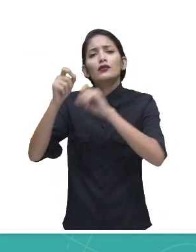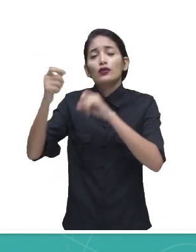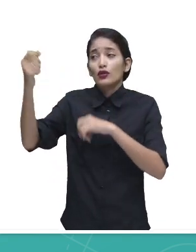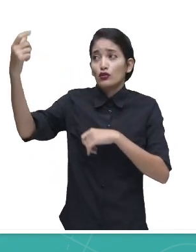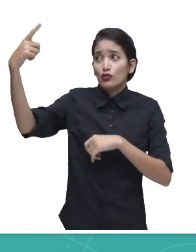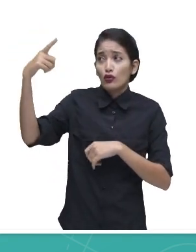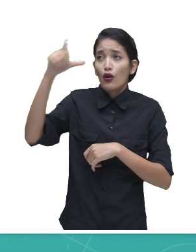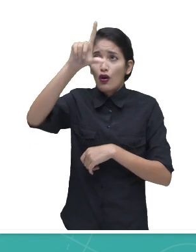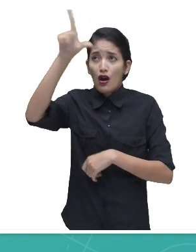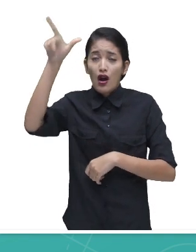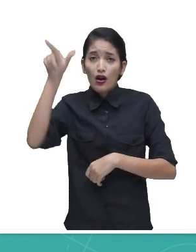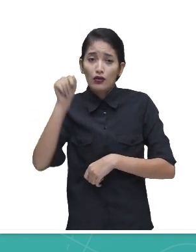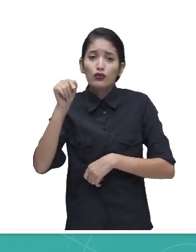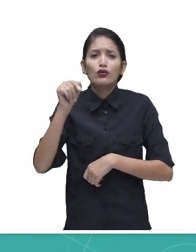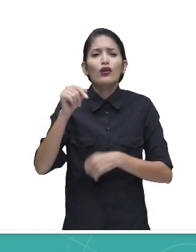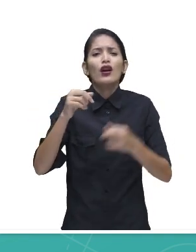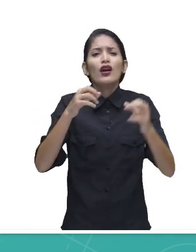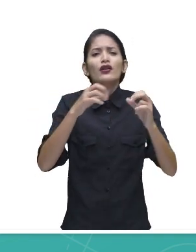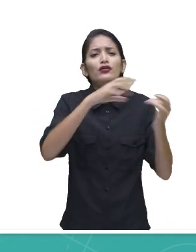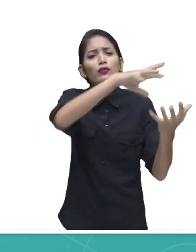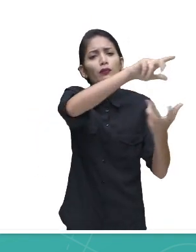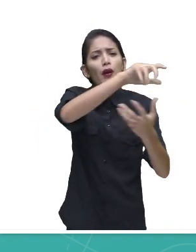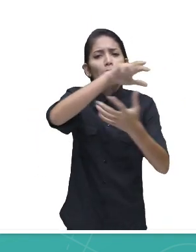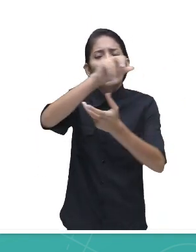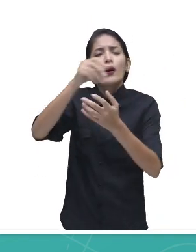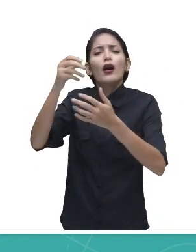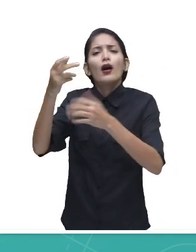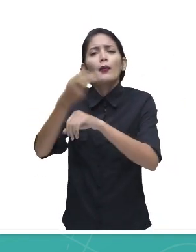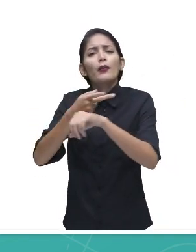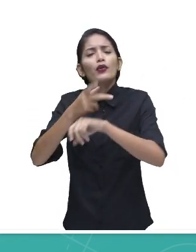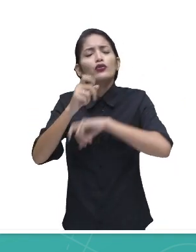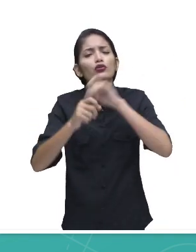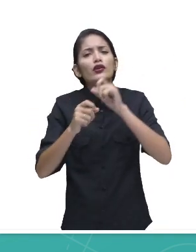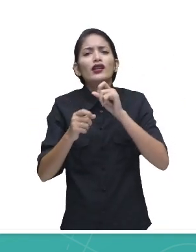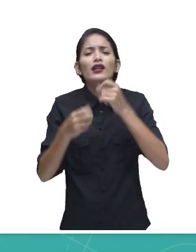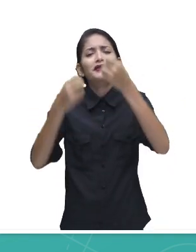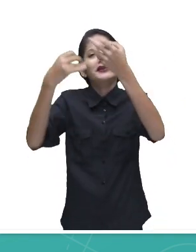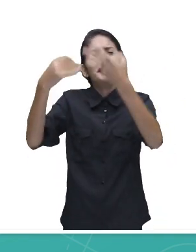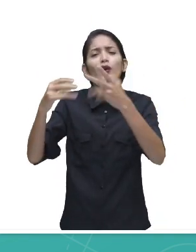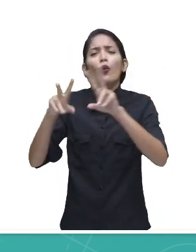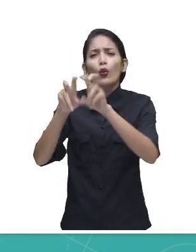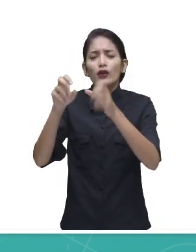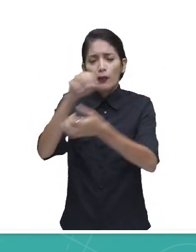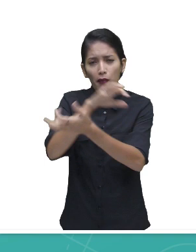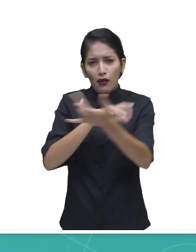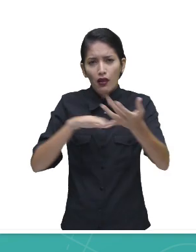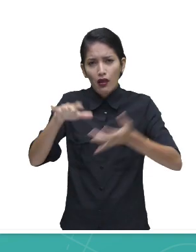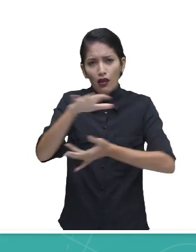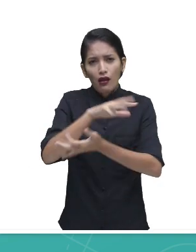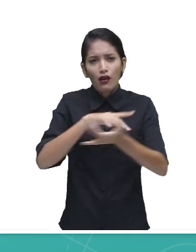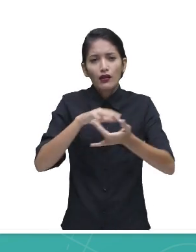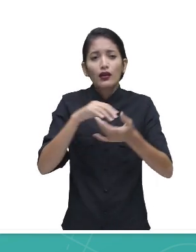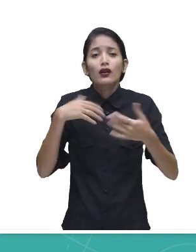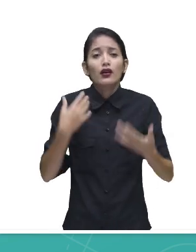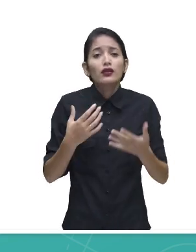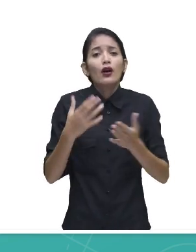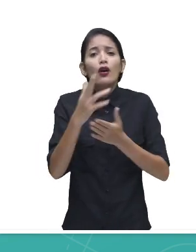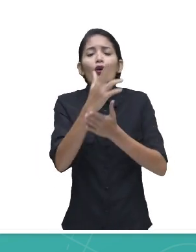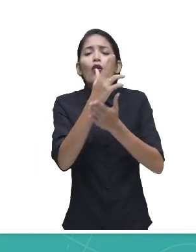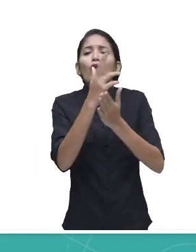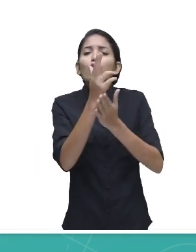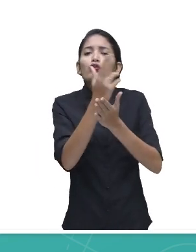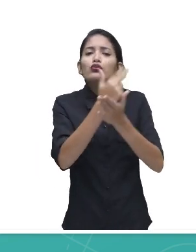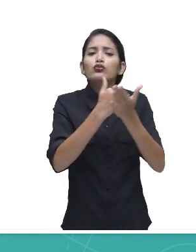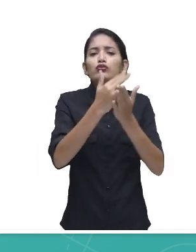Sol, a Lua e os demais astros do céu à procura de explicações sobre o universo. Os desenhos, modelos